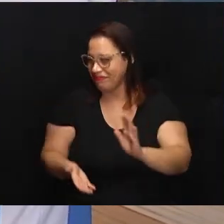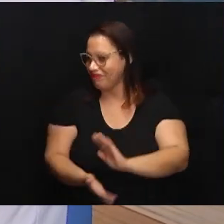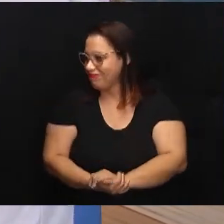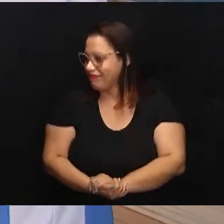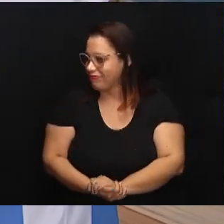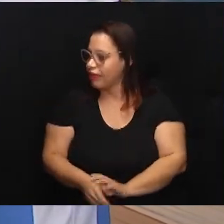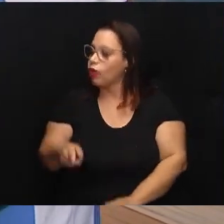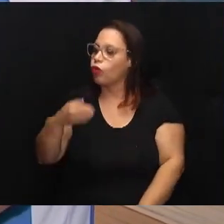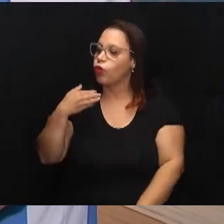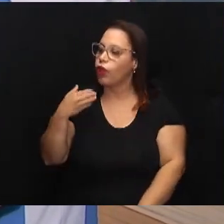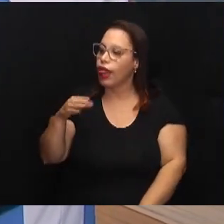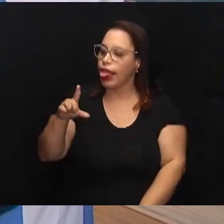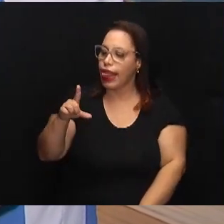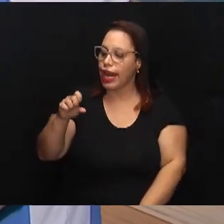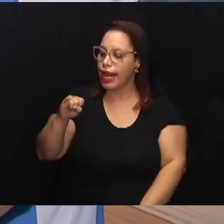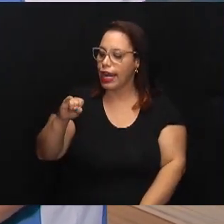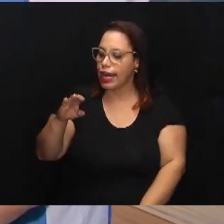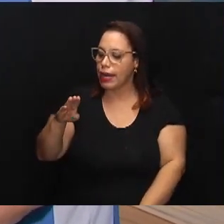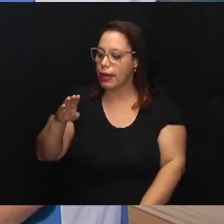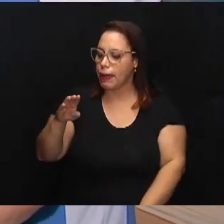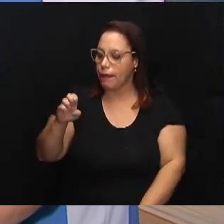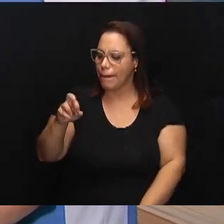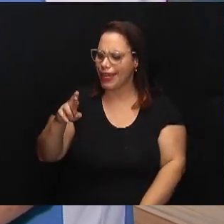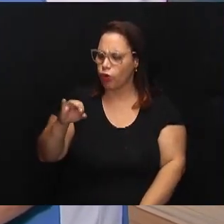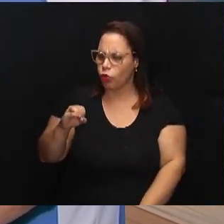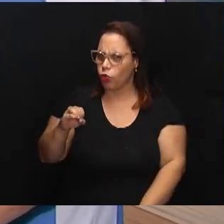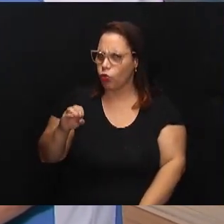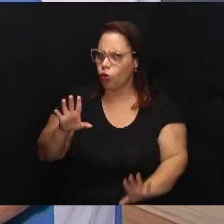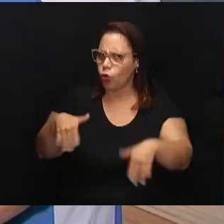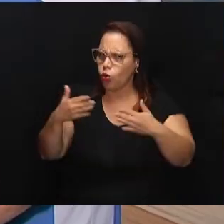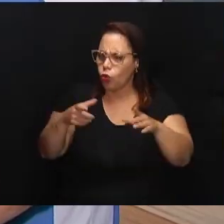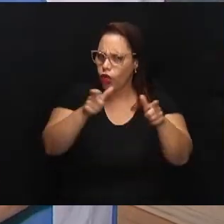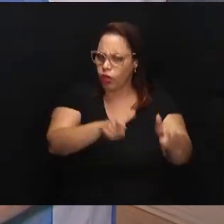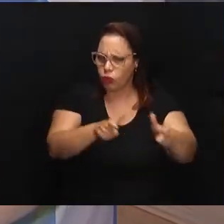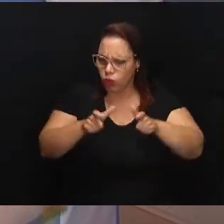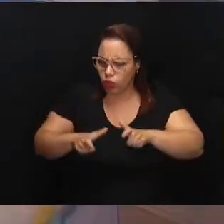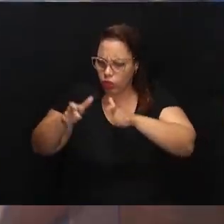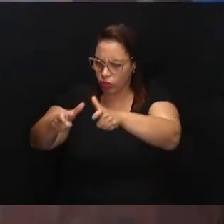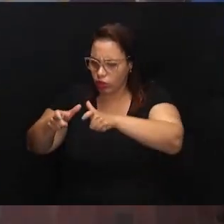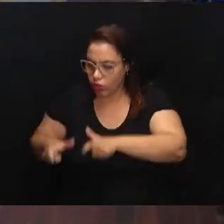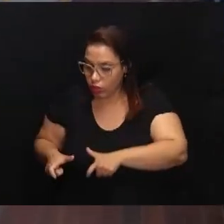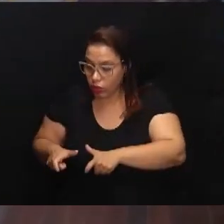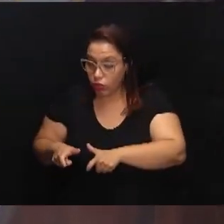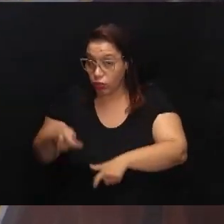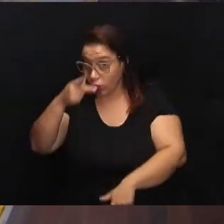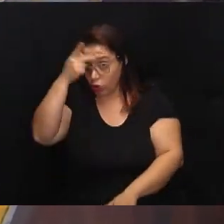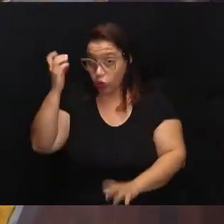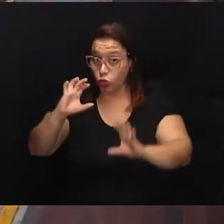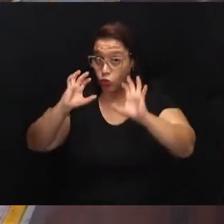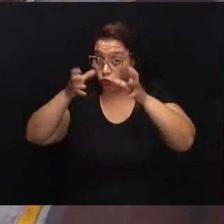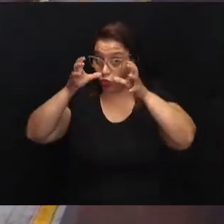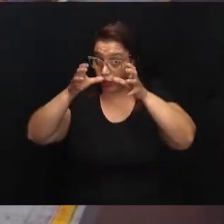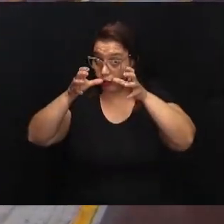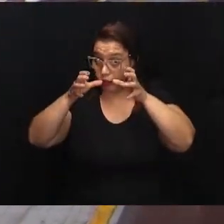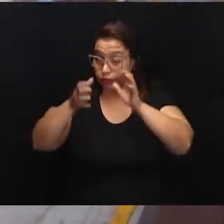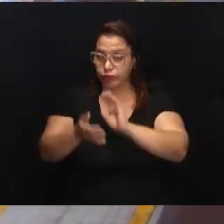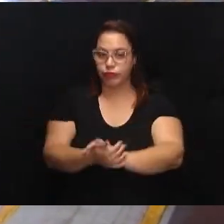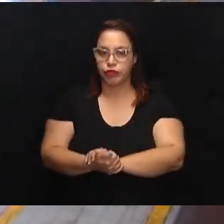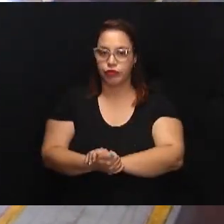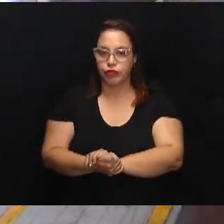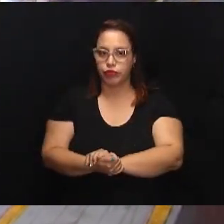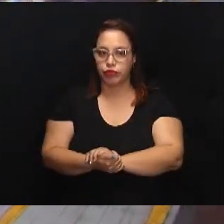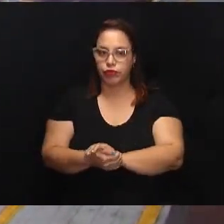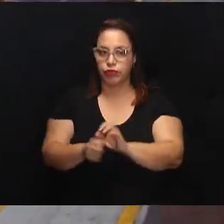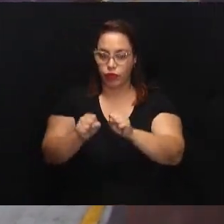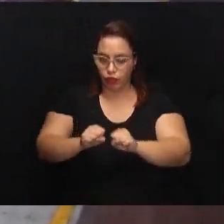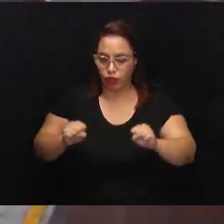E você falou do líbero, né? Líbero é uma posição de jogador. E quais são as posições dos atletas de voleibol? No sistema